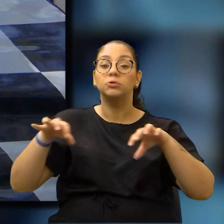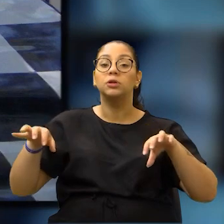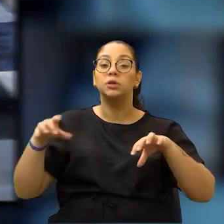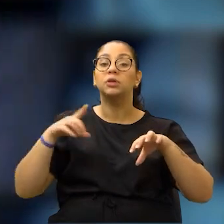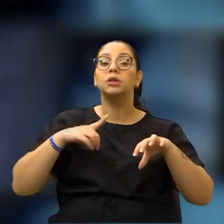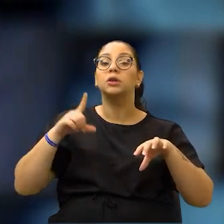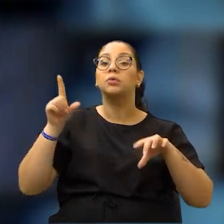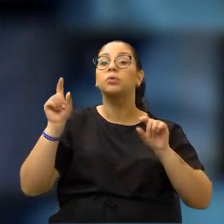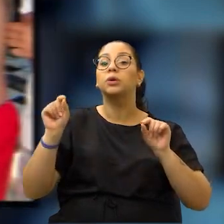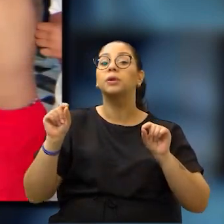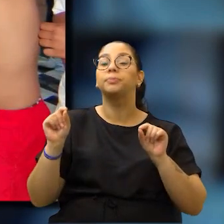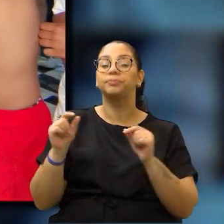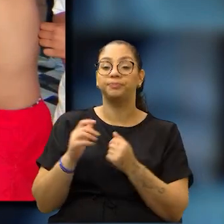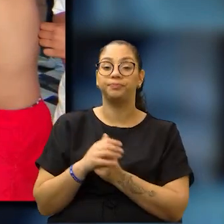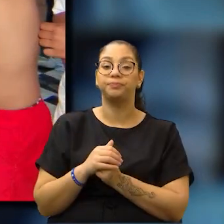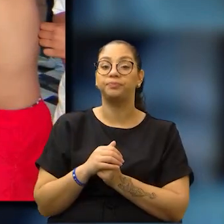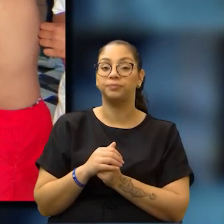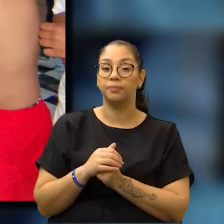são meninos e meninas que